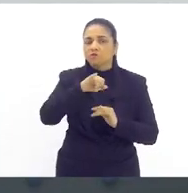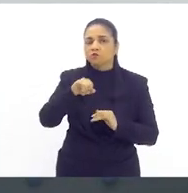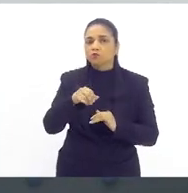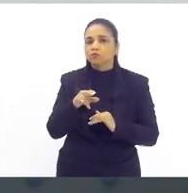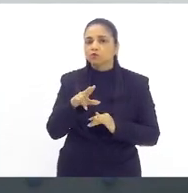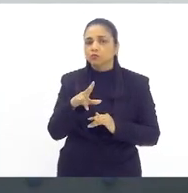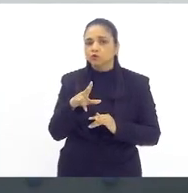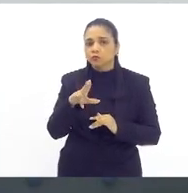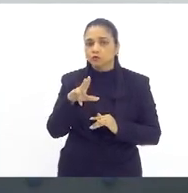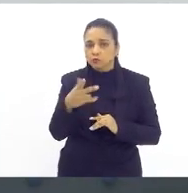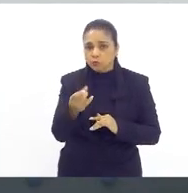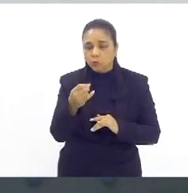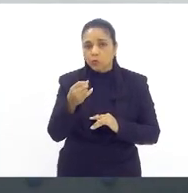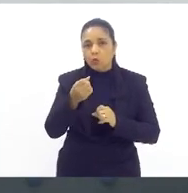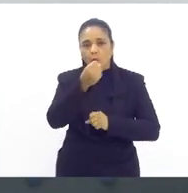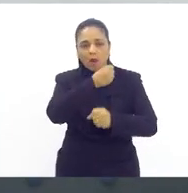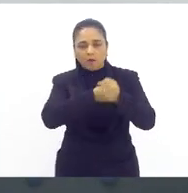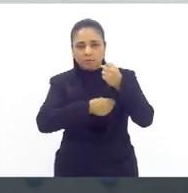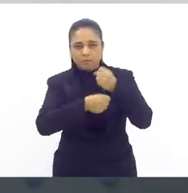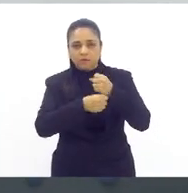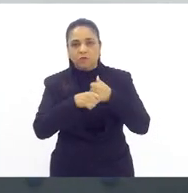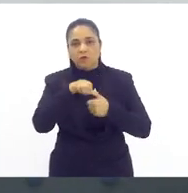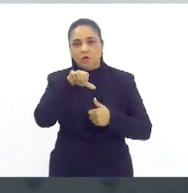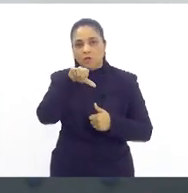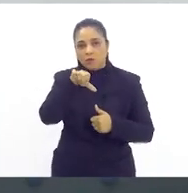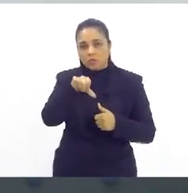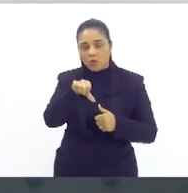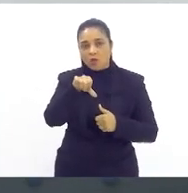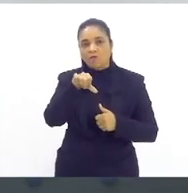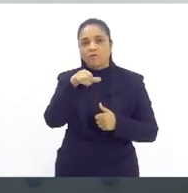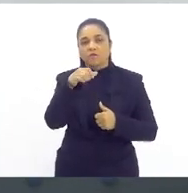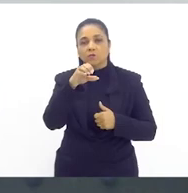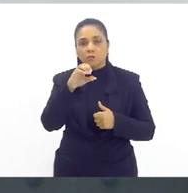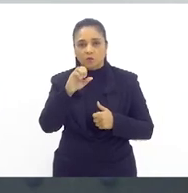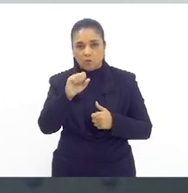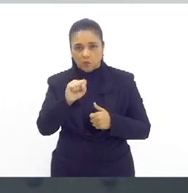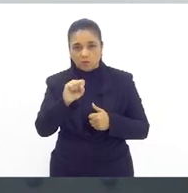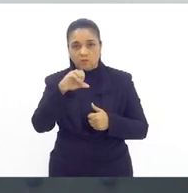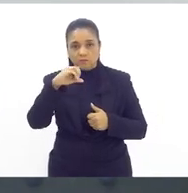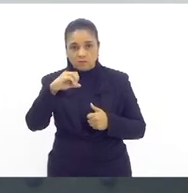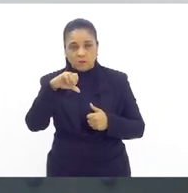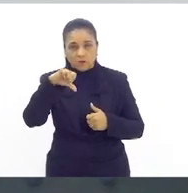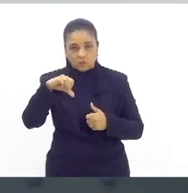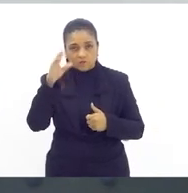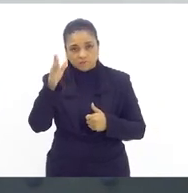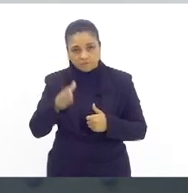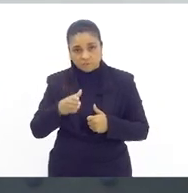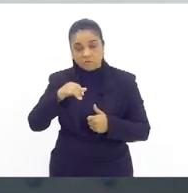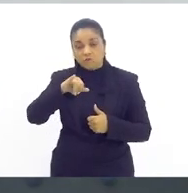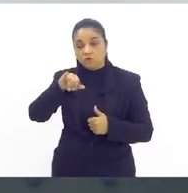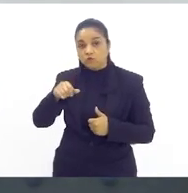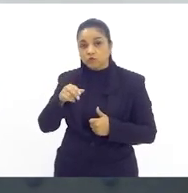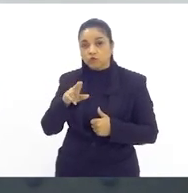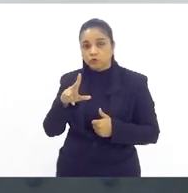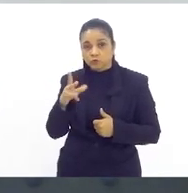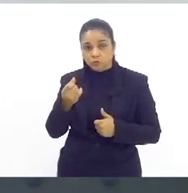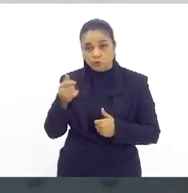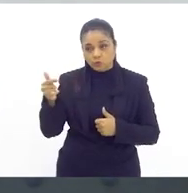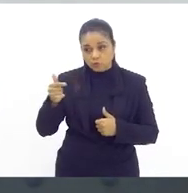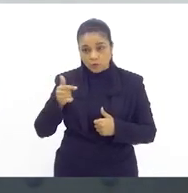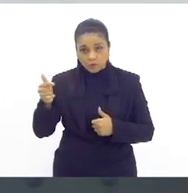do ano passado a lei 9809 de 22 de julho de 2022 então o sistema